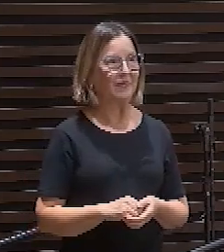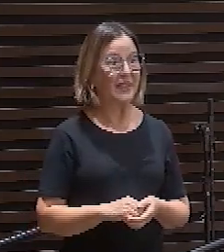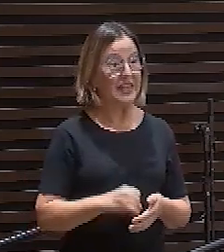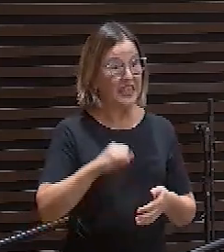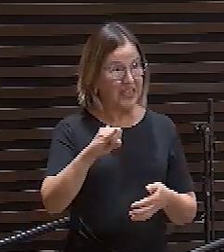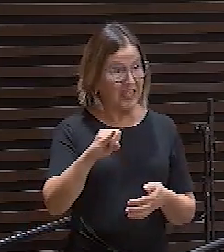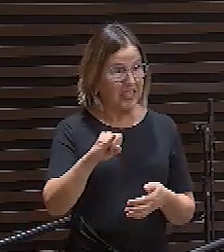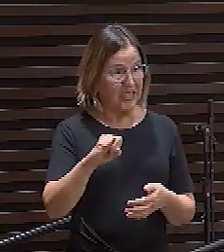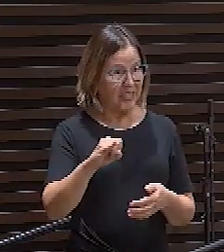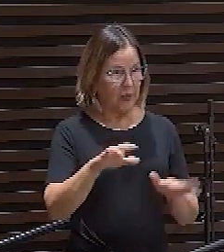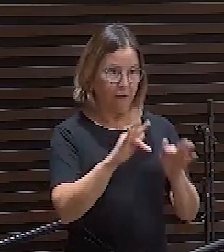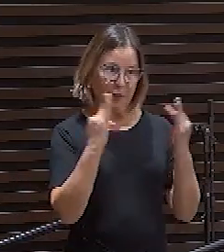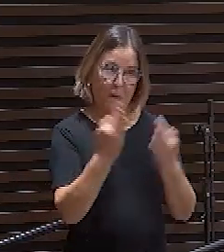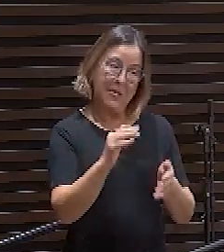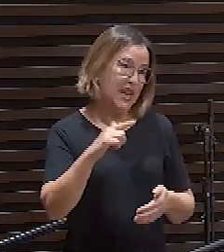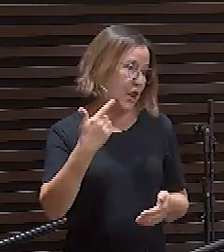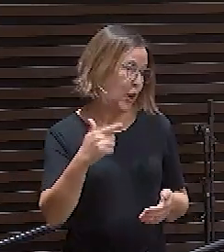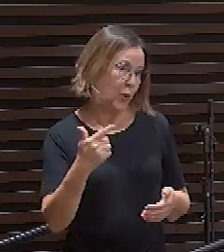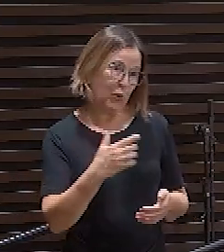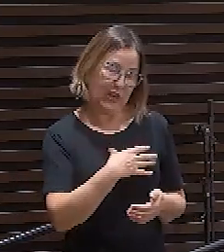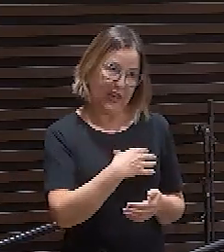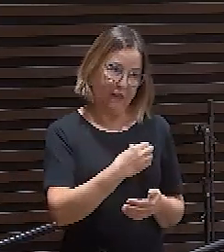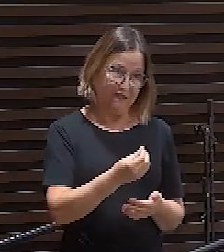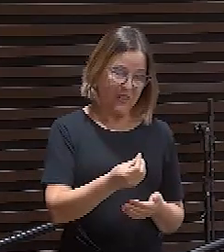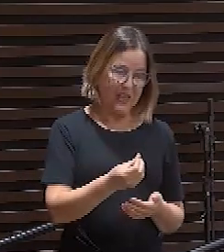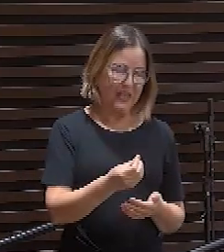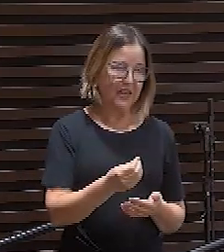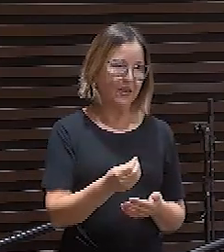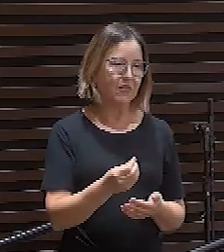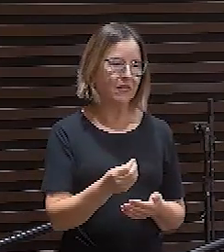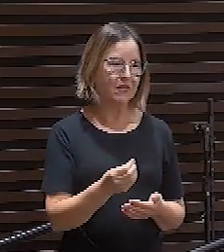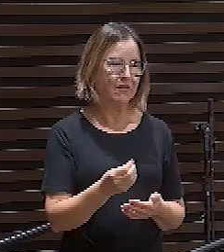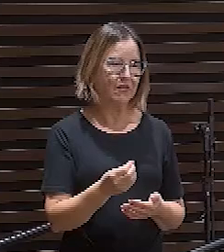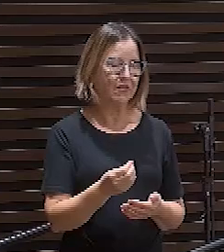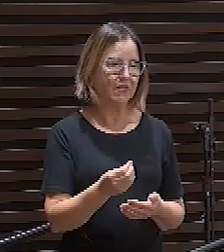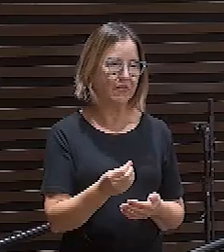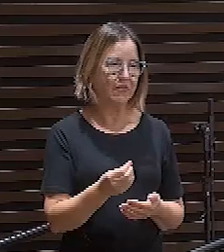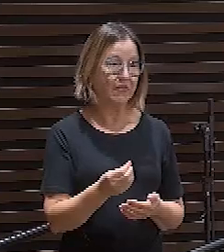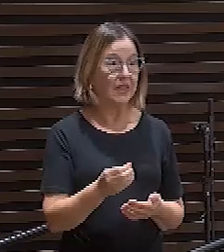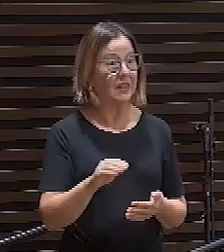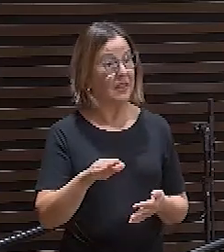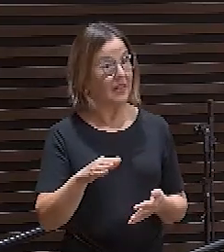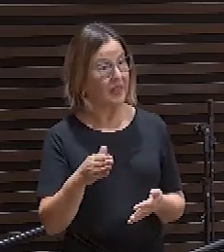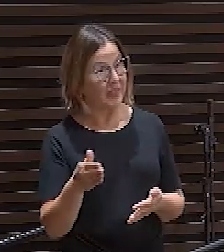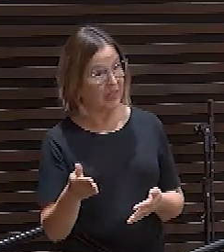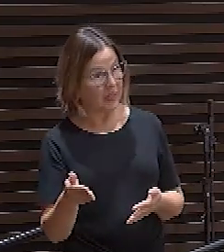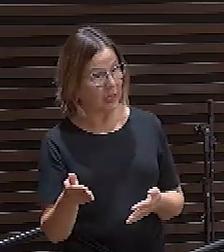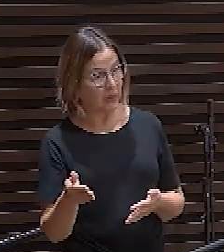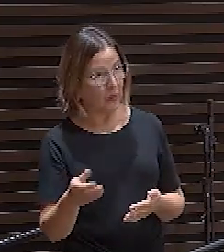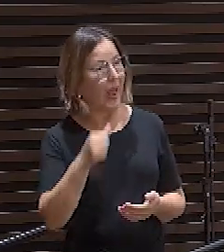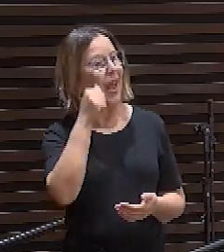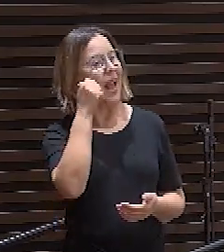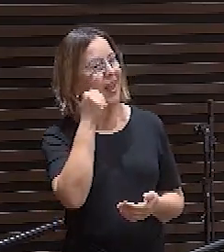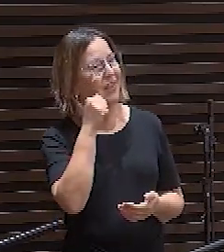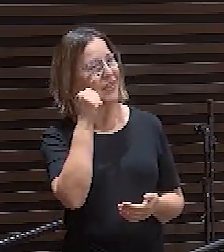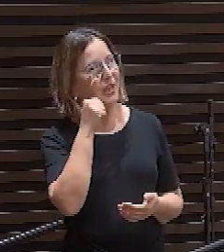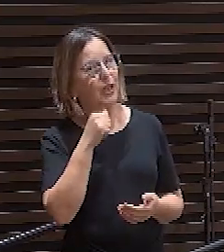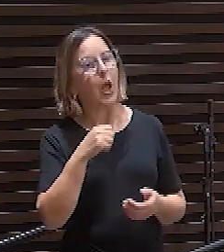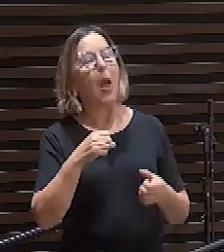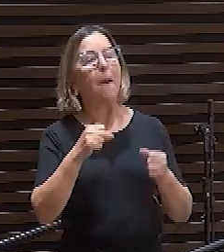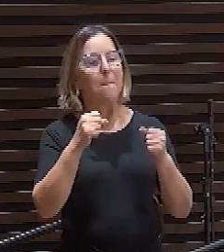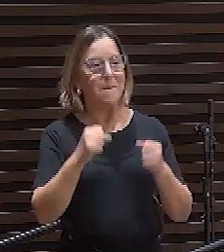houvesse filhos, olha, só os filhos herdavam. Se não houvesse filhos, aí sim as filhas poderiam